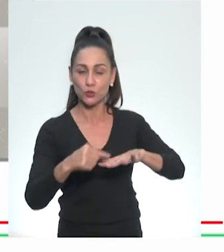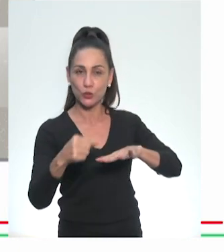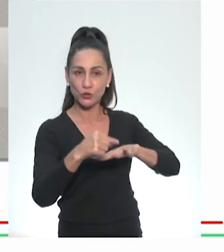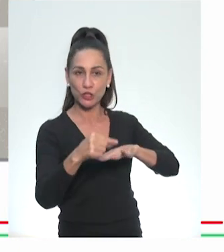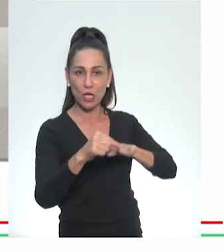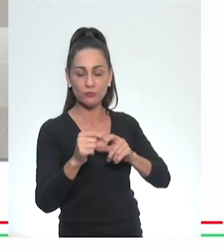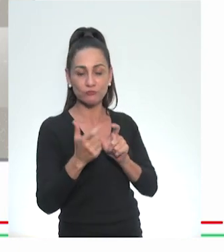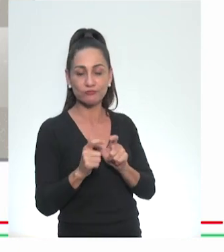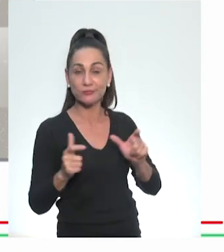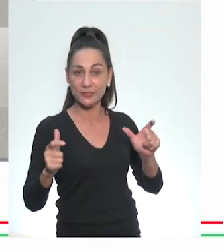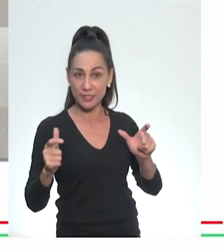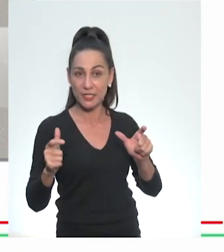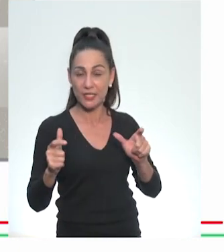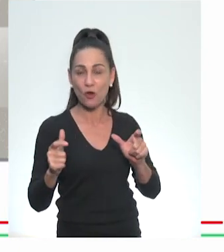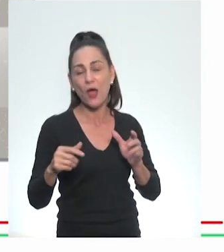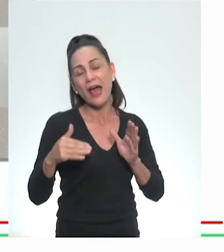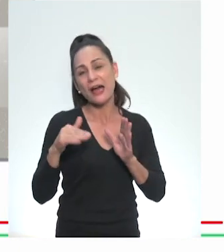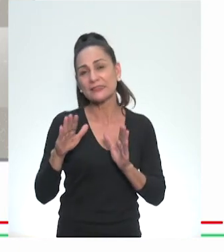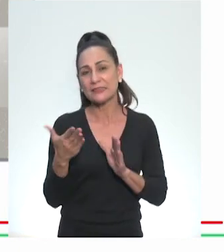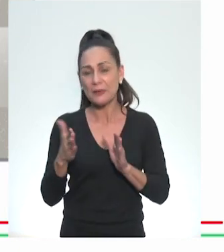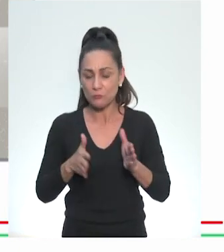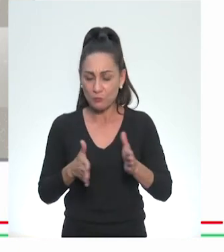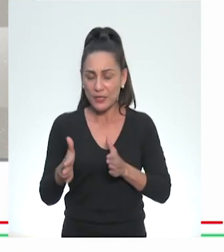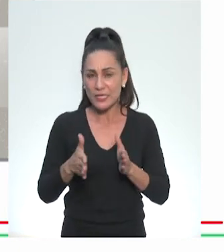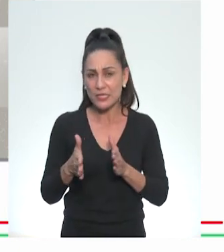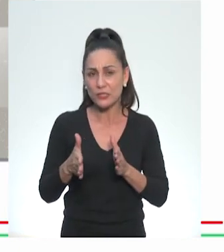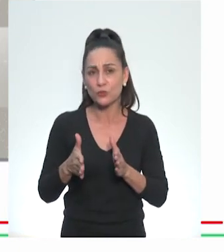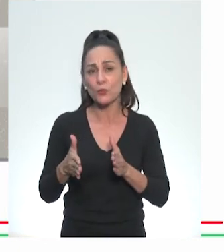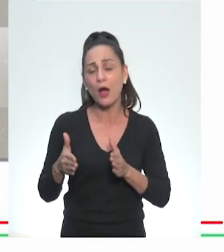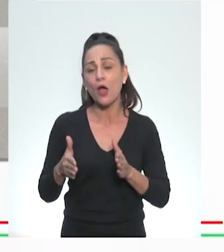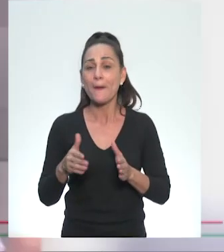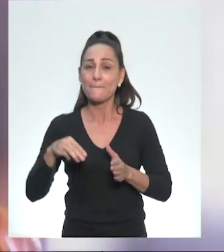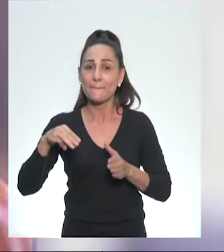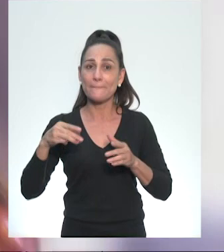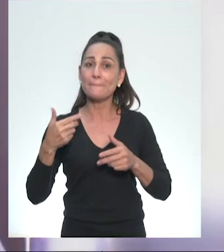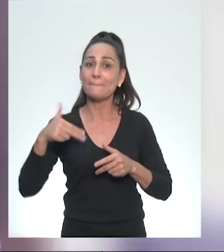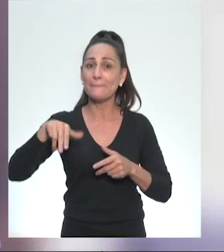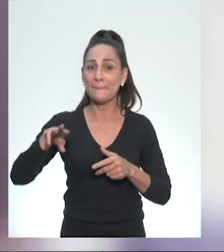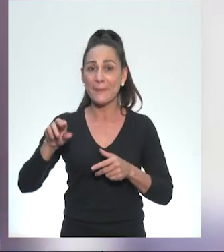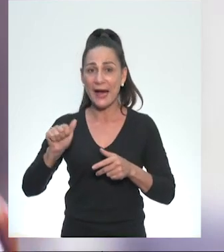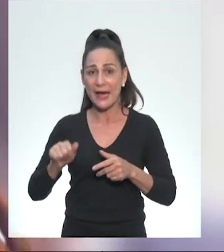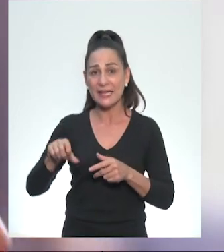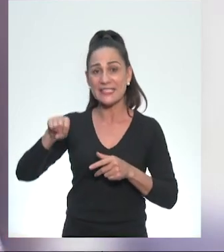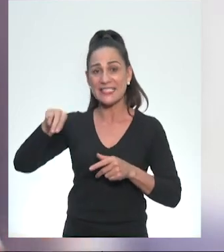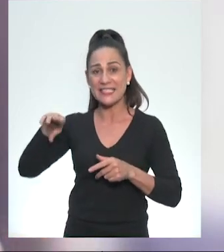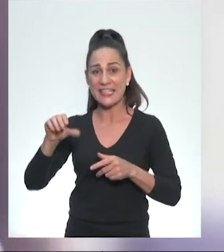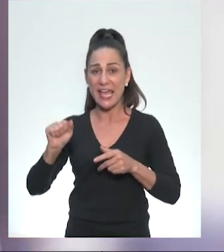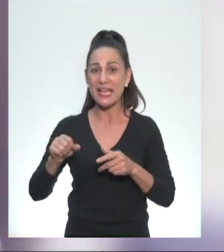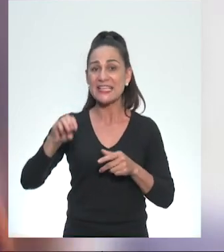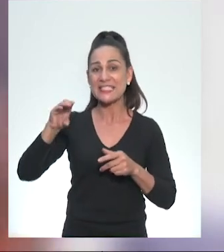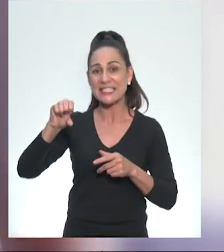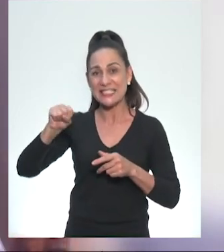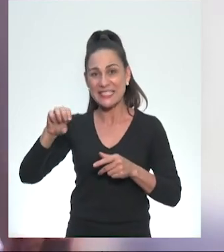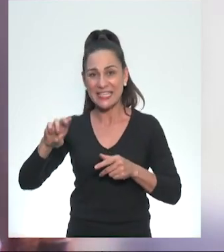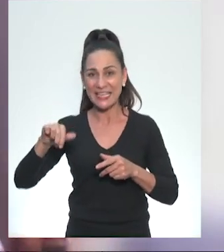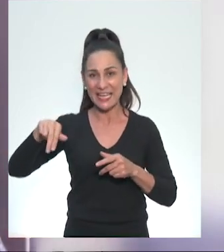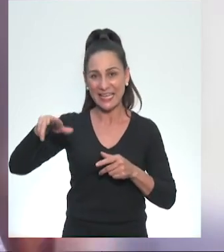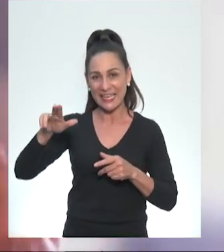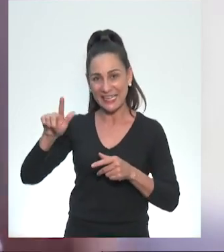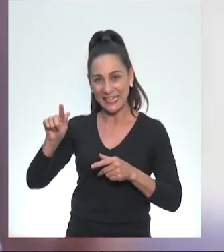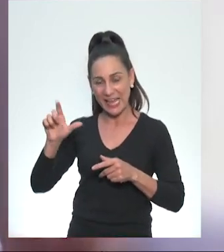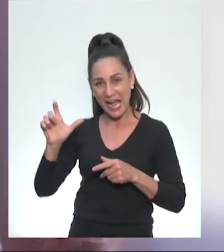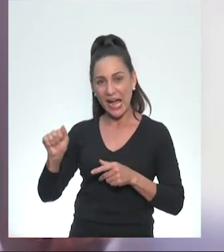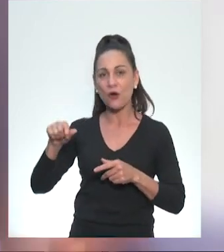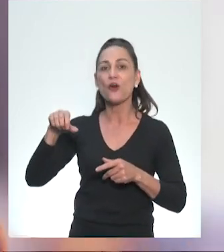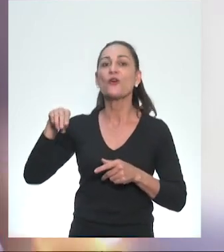Ele se estendeu atualmente entre Mali, Serra Leoa, Senegal, Guiné e